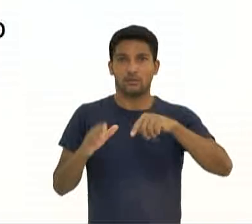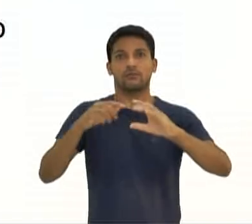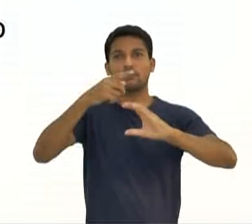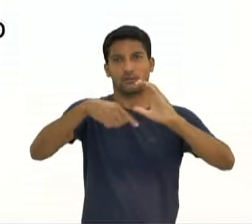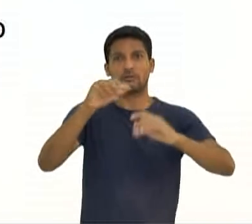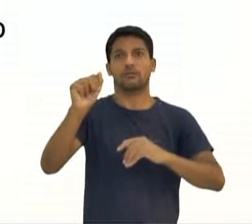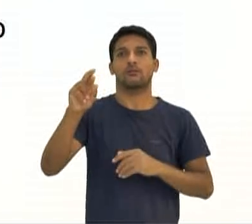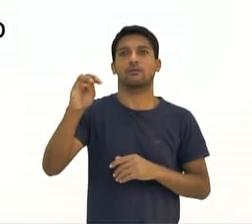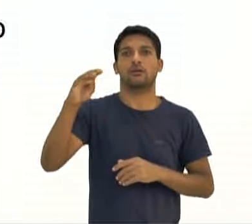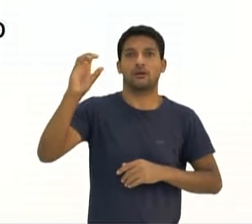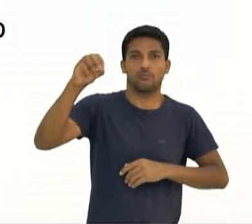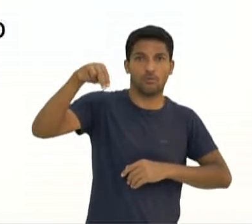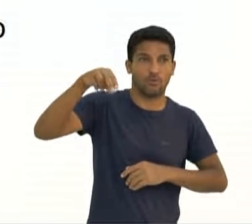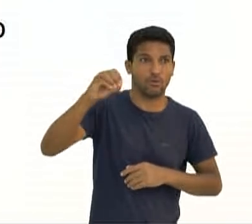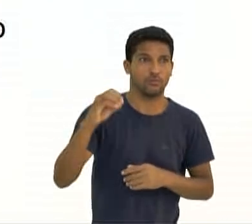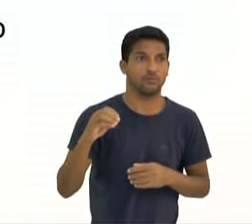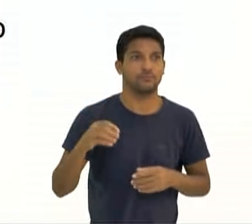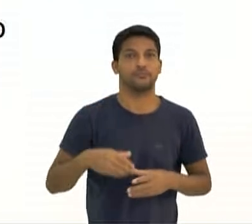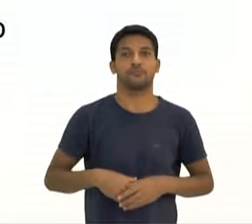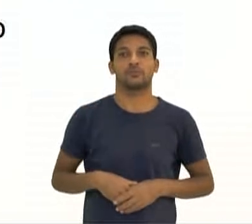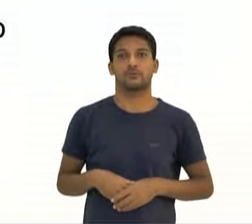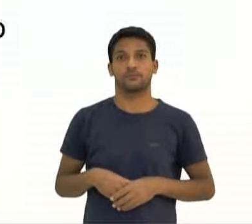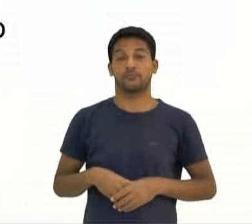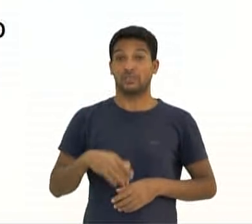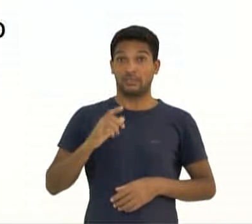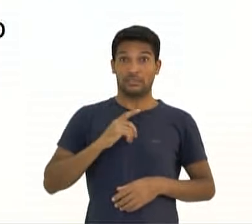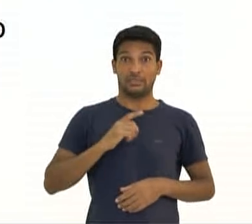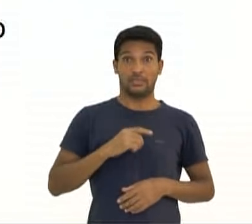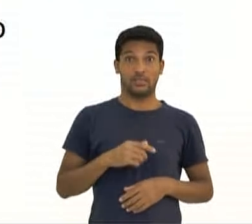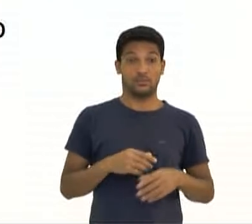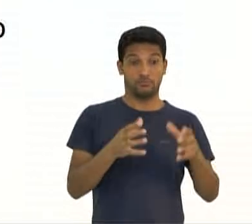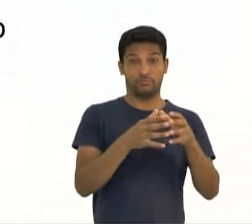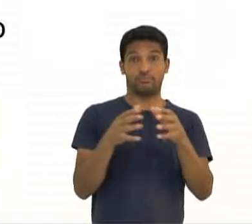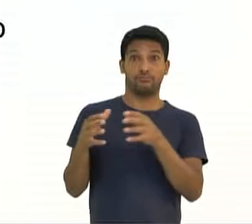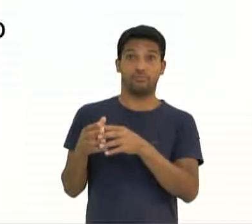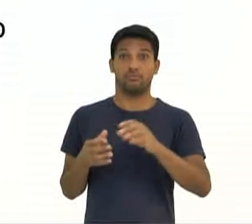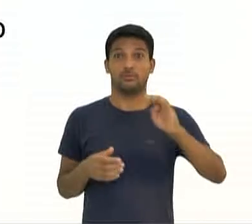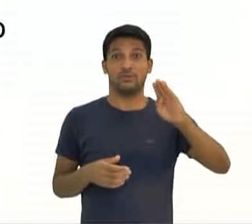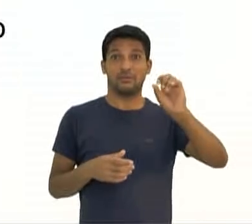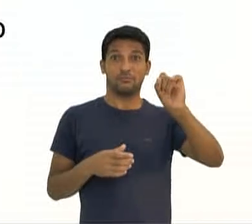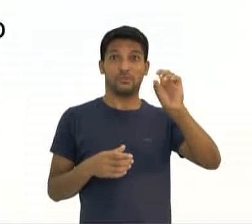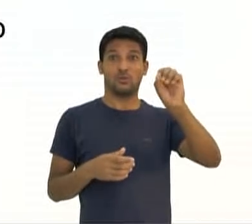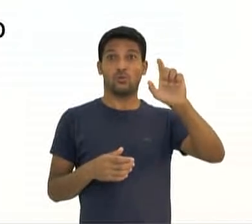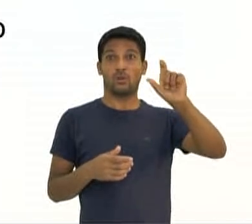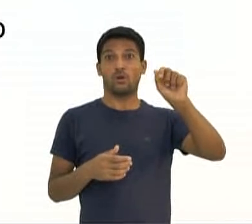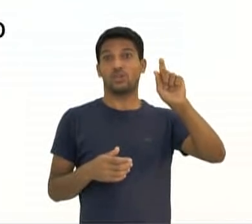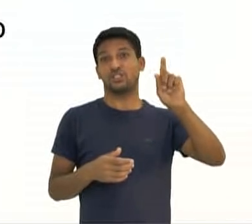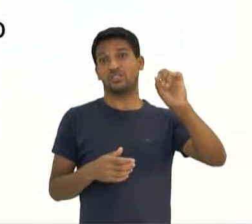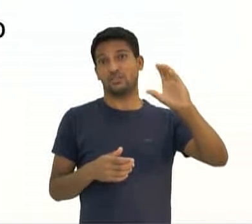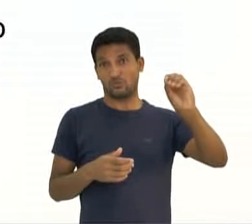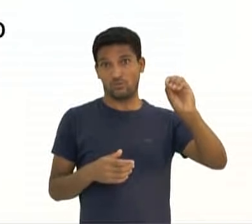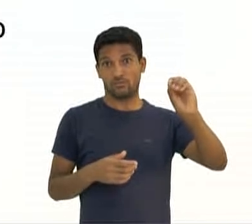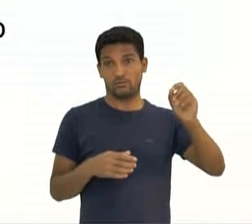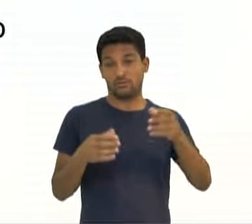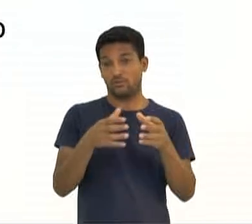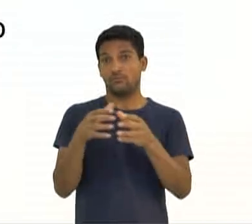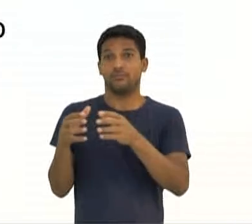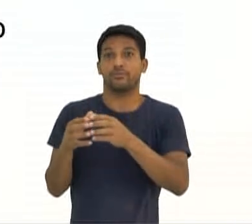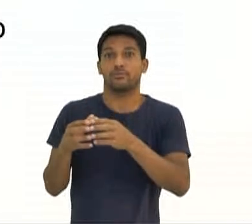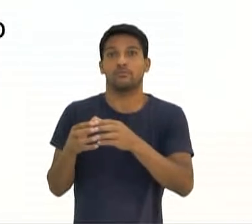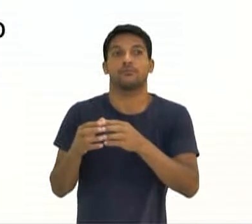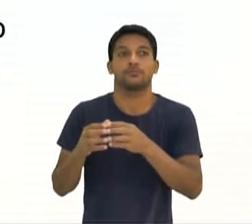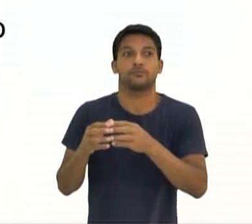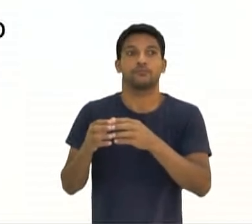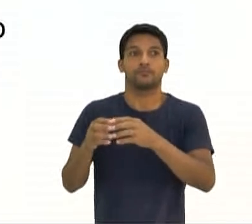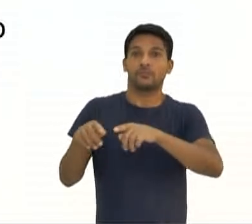vida, que é o ciclo geológico e o ciclo biológico, tá? O gás carbônico, utilizado por alguns organismos para a realização